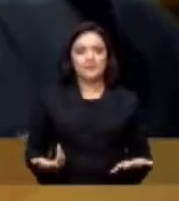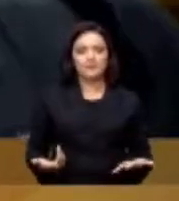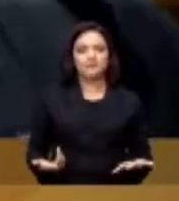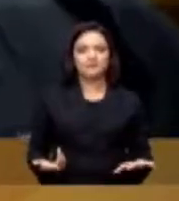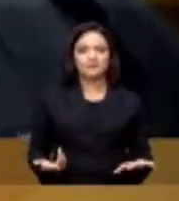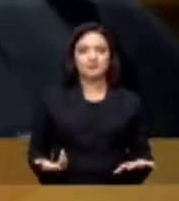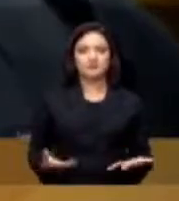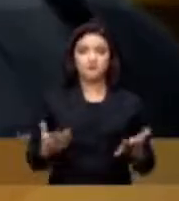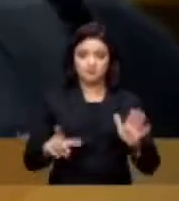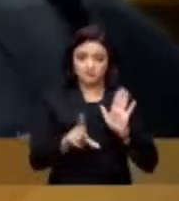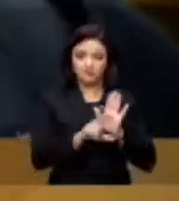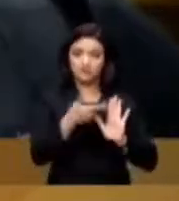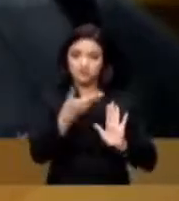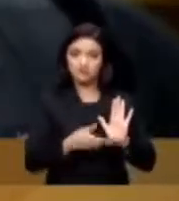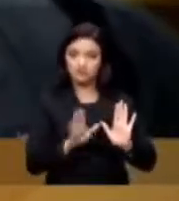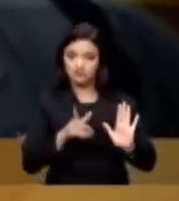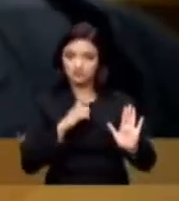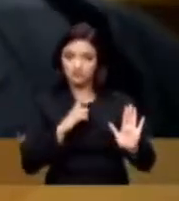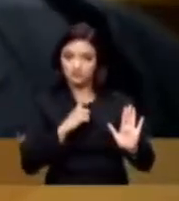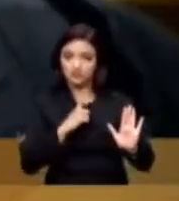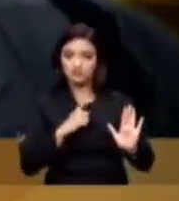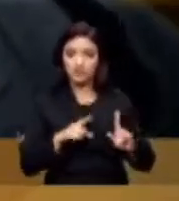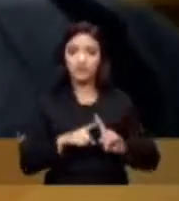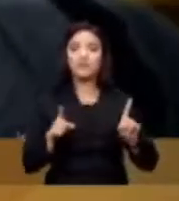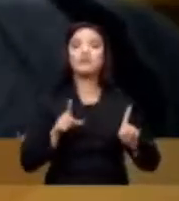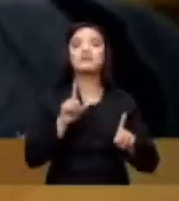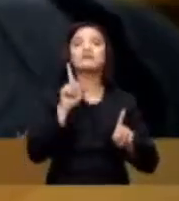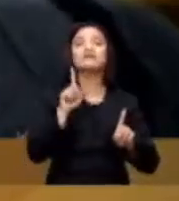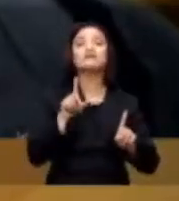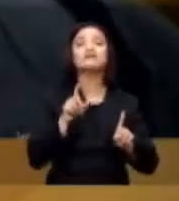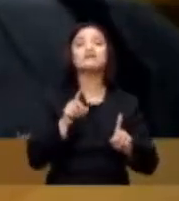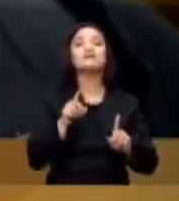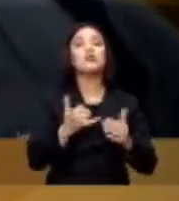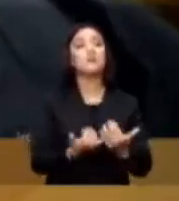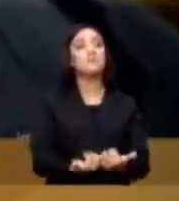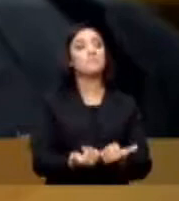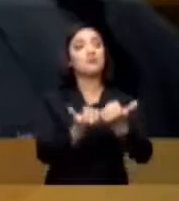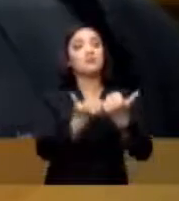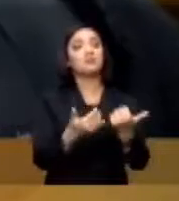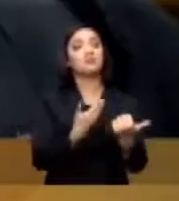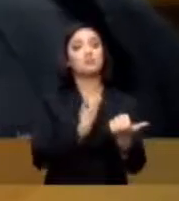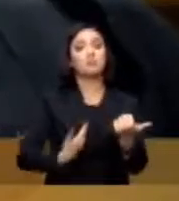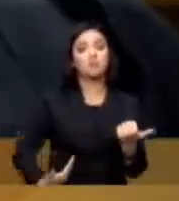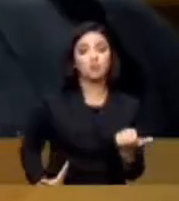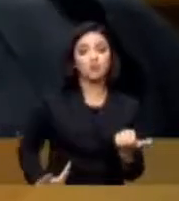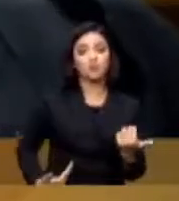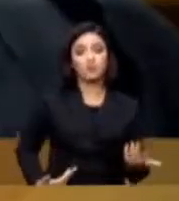É isso que está na lei. Mas se isso for um patrimônio público, utilizado